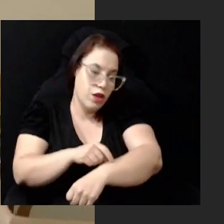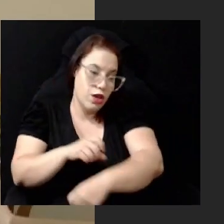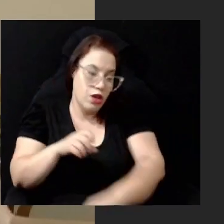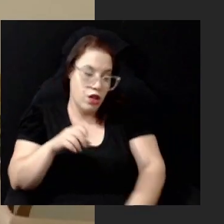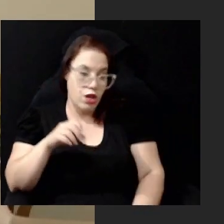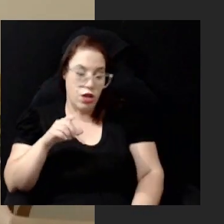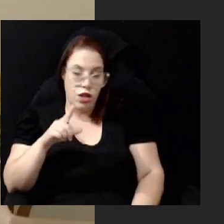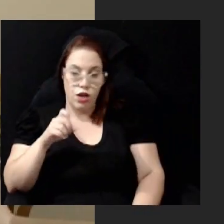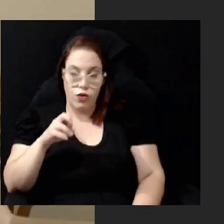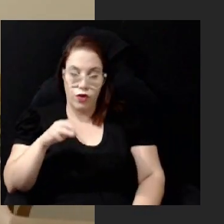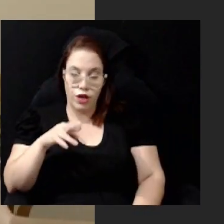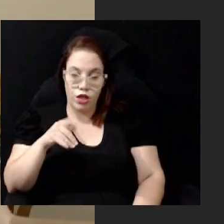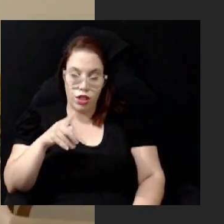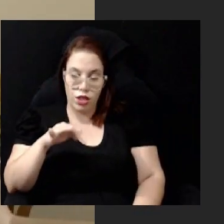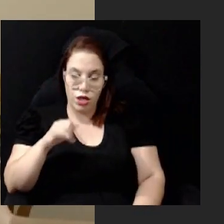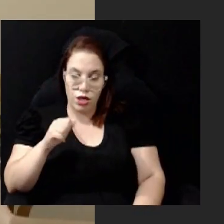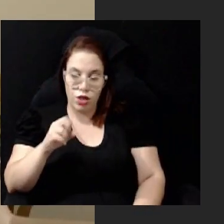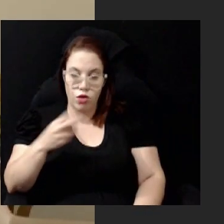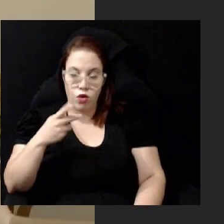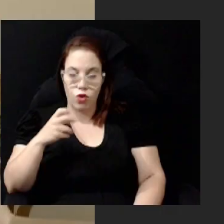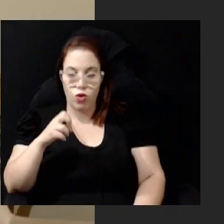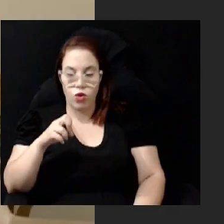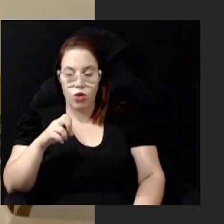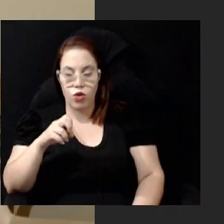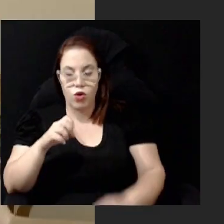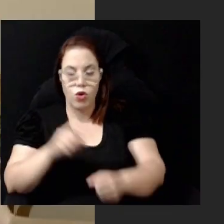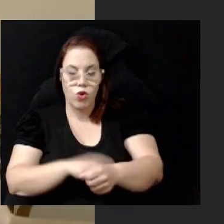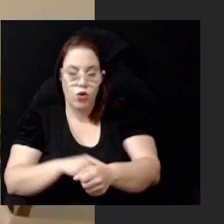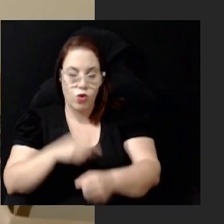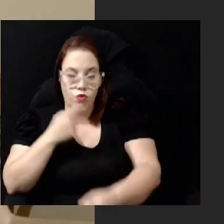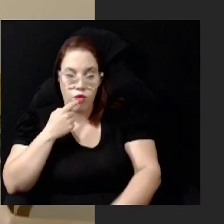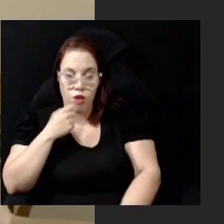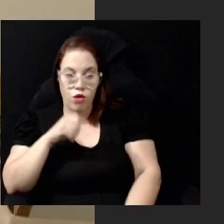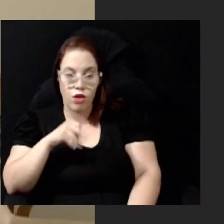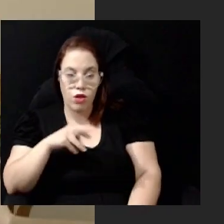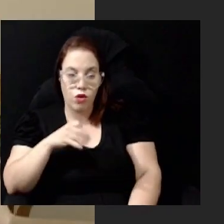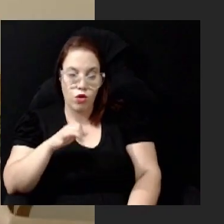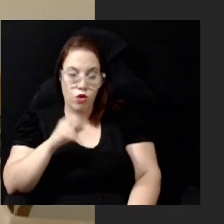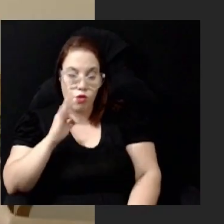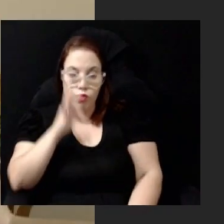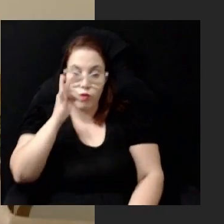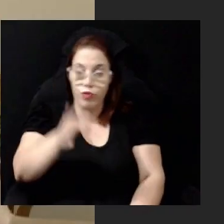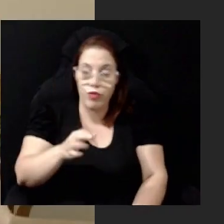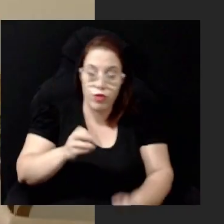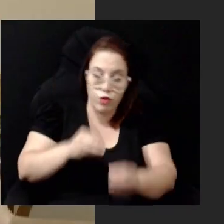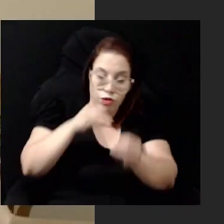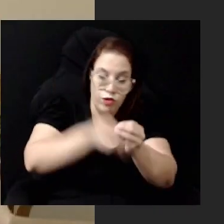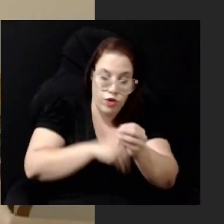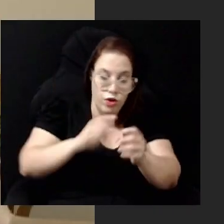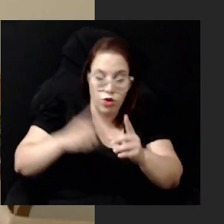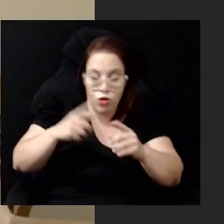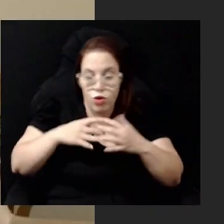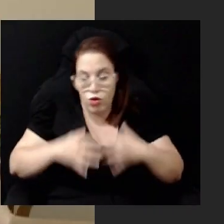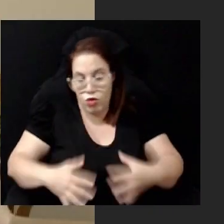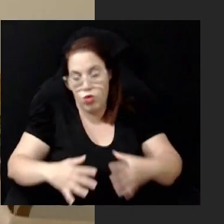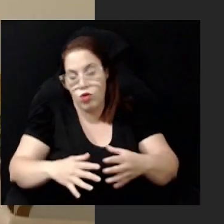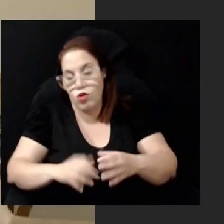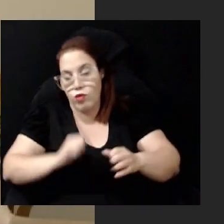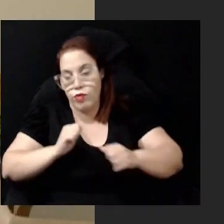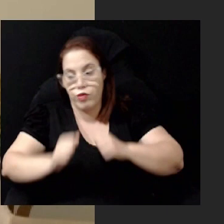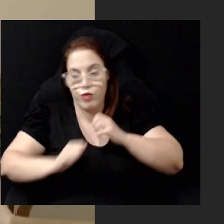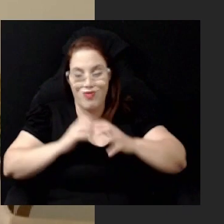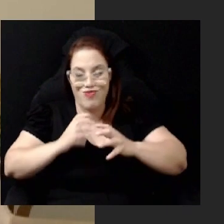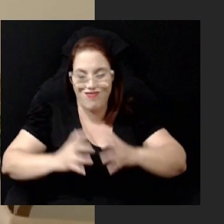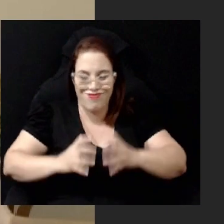ou na corrente sanguínea, e essa célula ela pode, no futuro, se implantar em outro órgão e